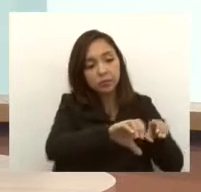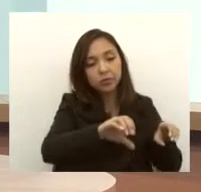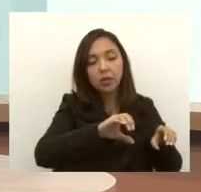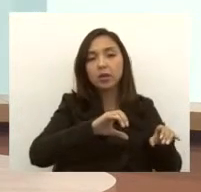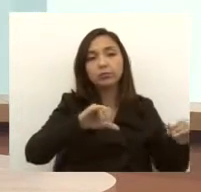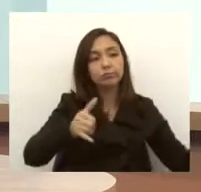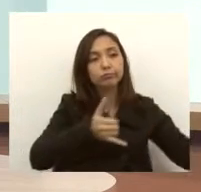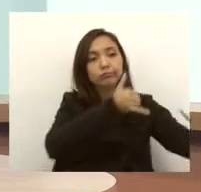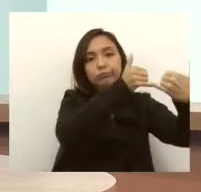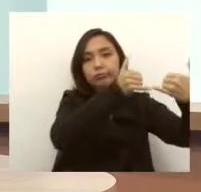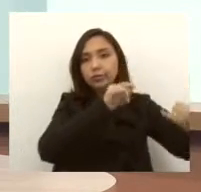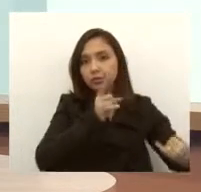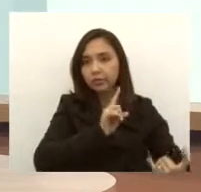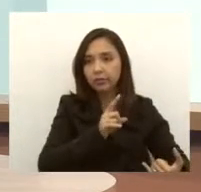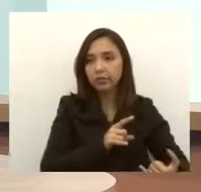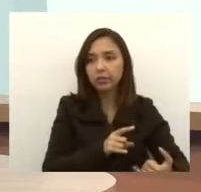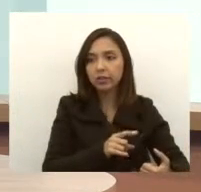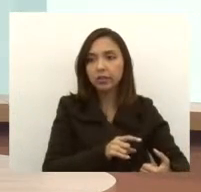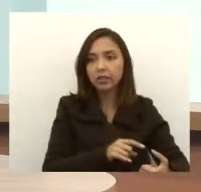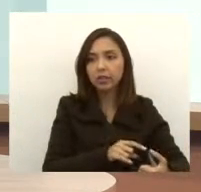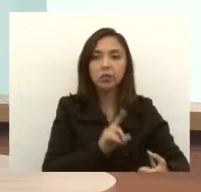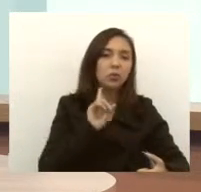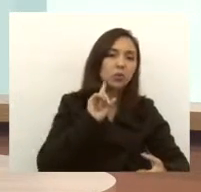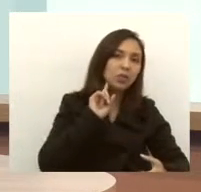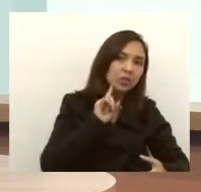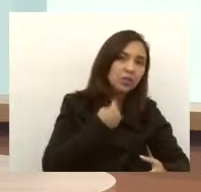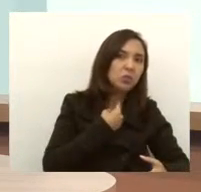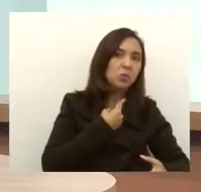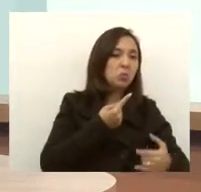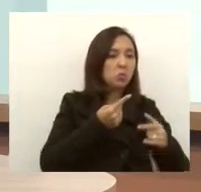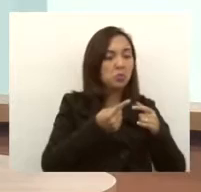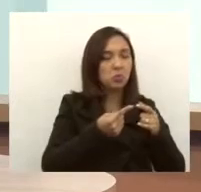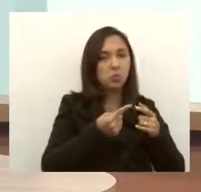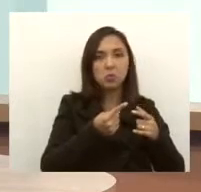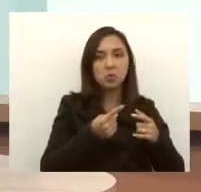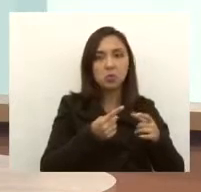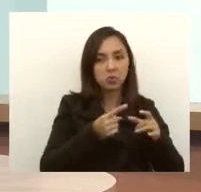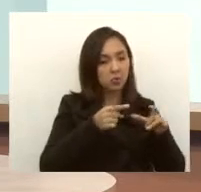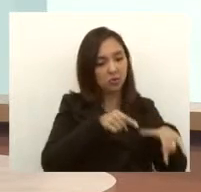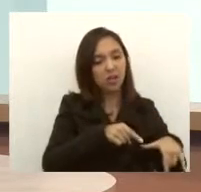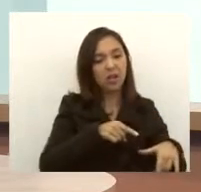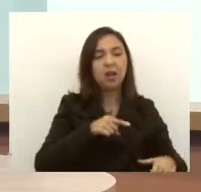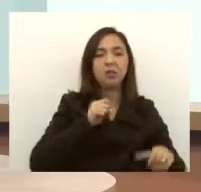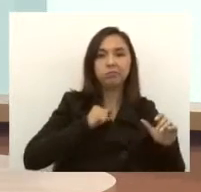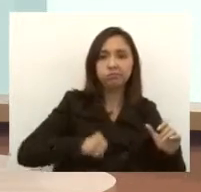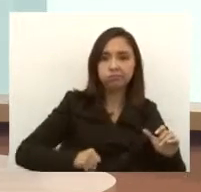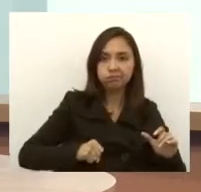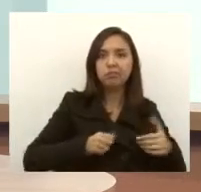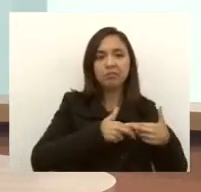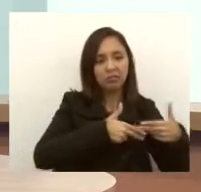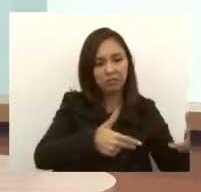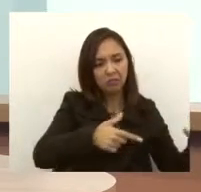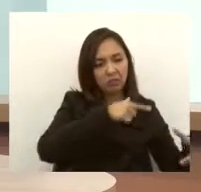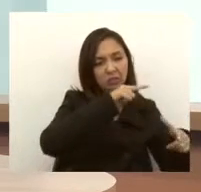ligam os dejetos, o lixo, literalmente falando, o esgoto das pessoas até a estação